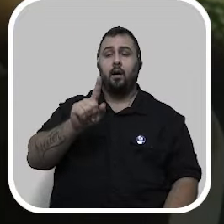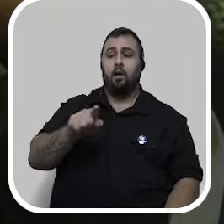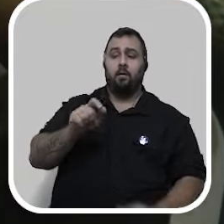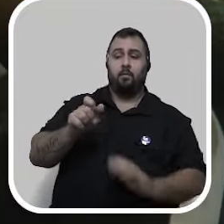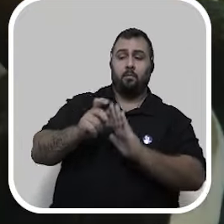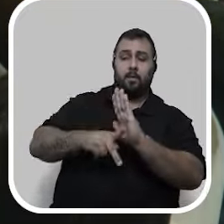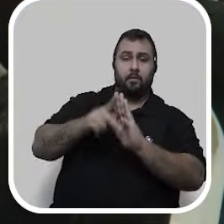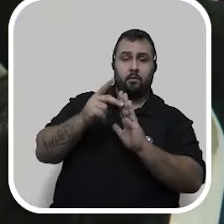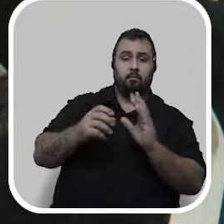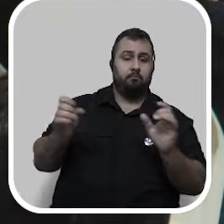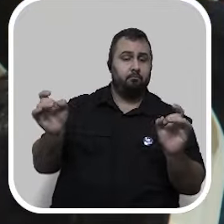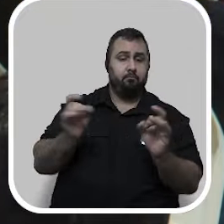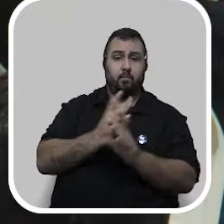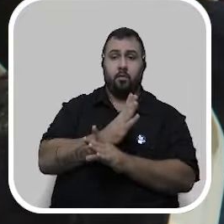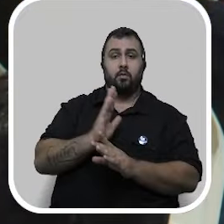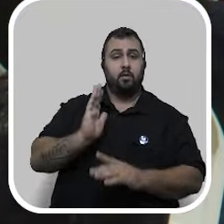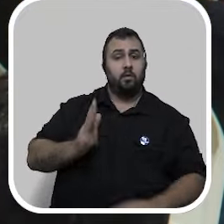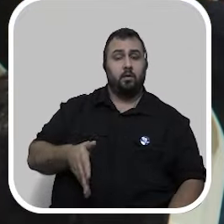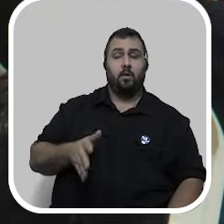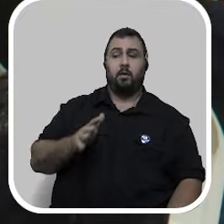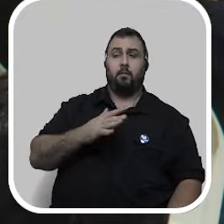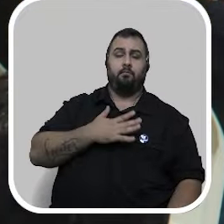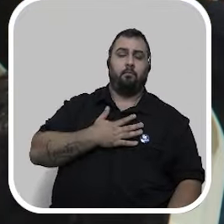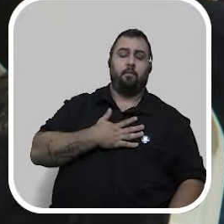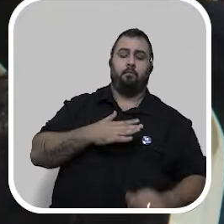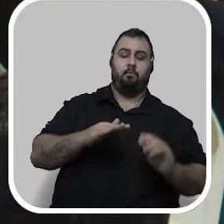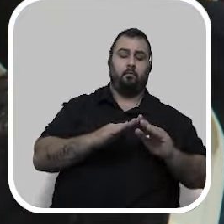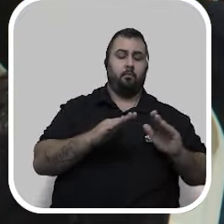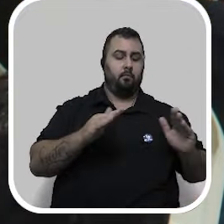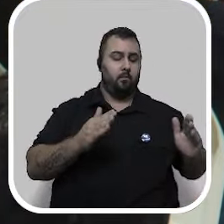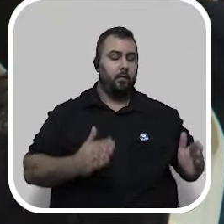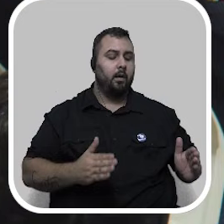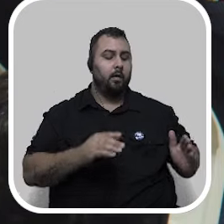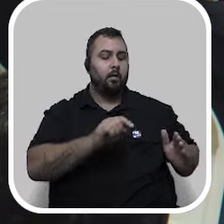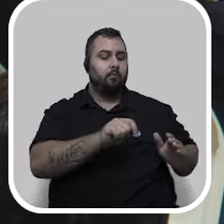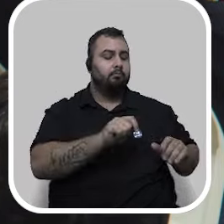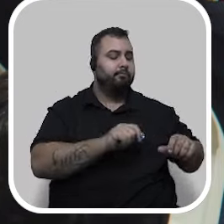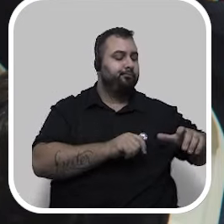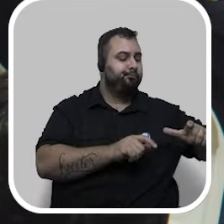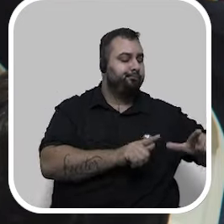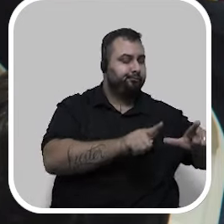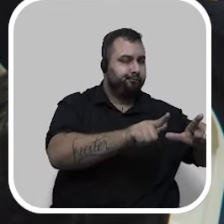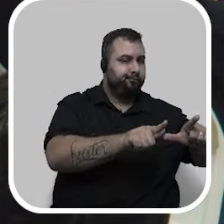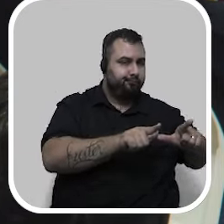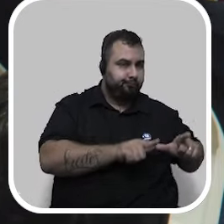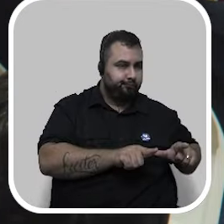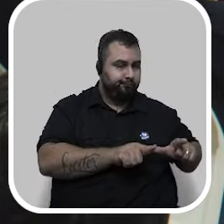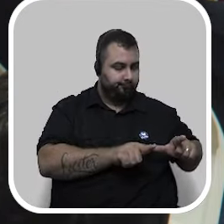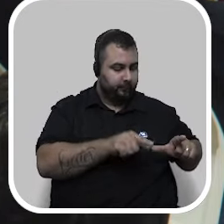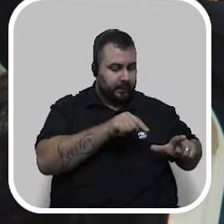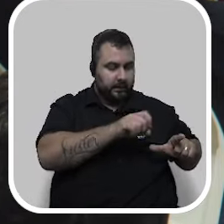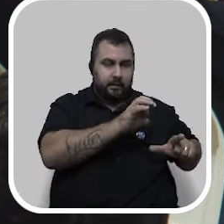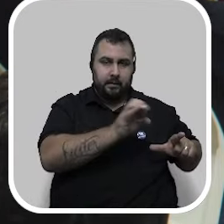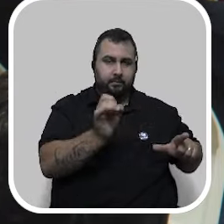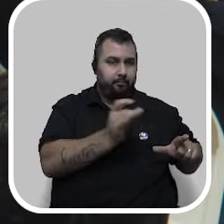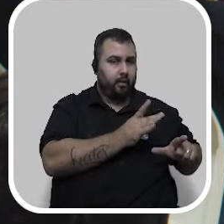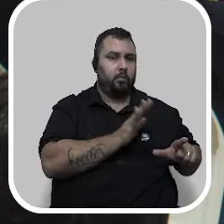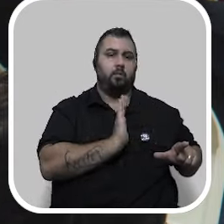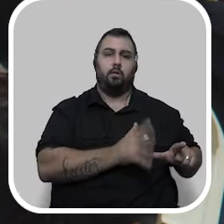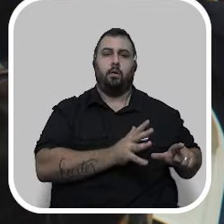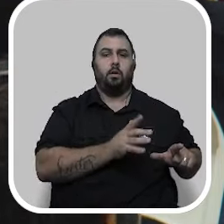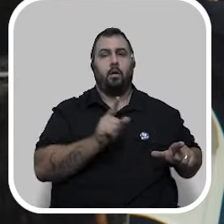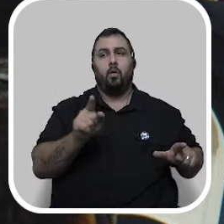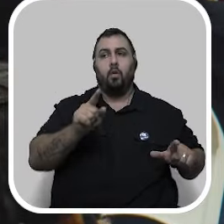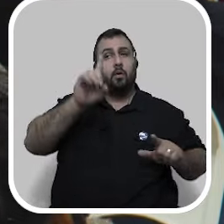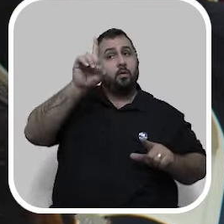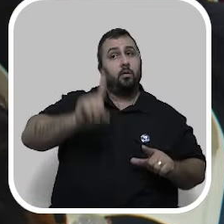e do lado da minha mesa e aí o o diretor que não sabia o que era o projeto eu já estava praticamente